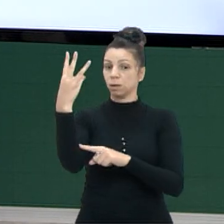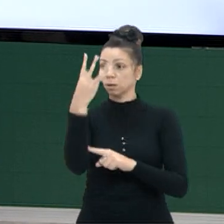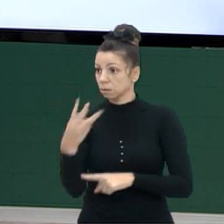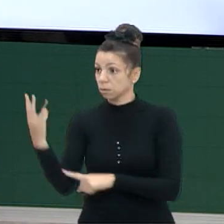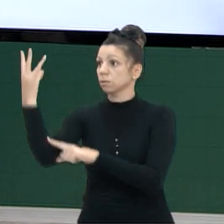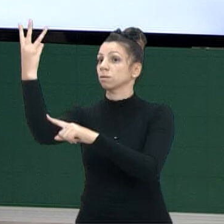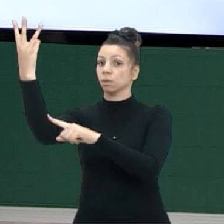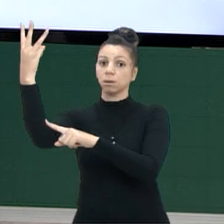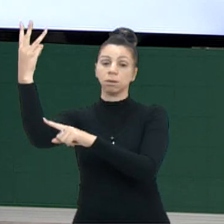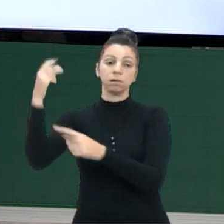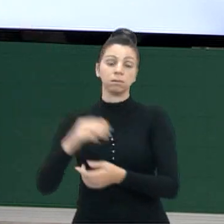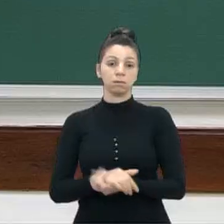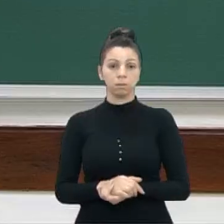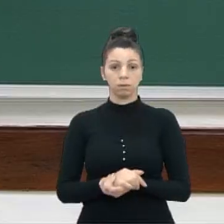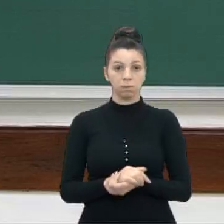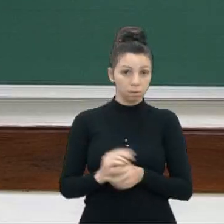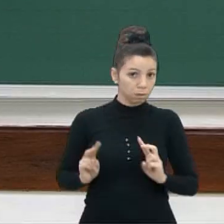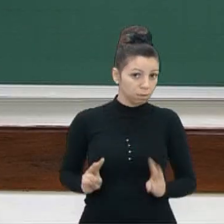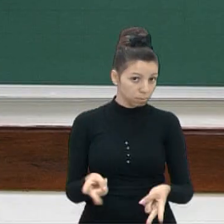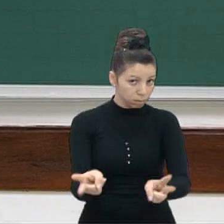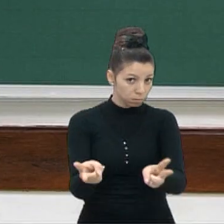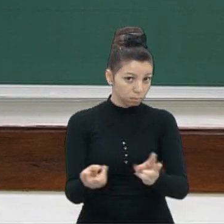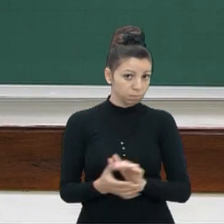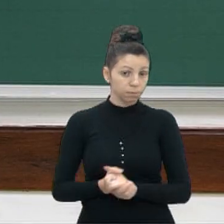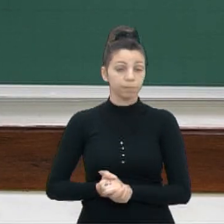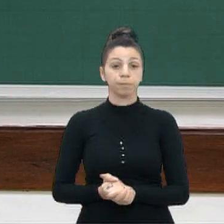3. Legal? Vamos continuar?